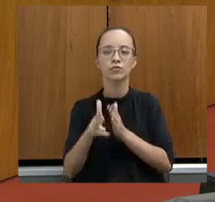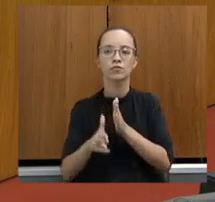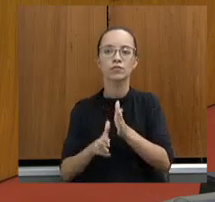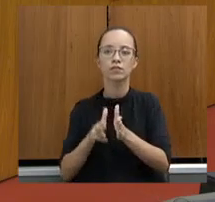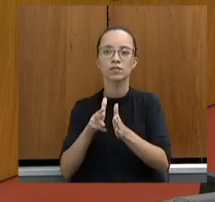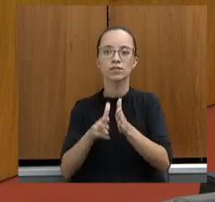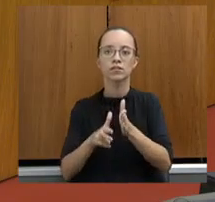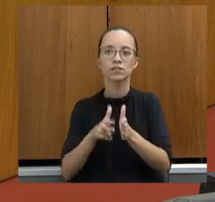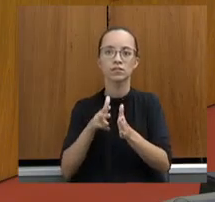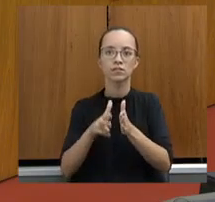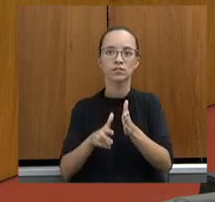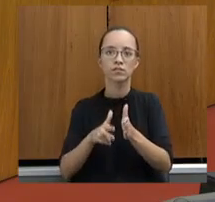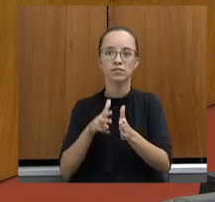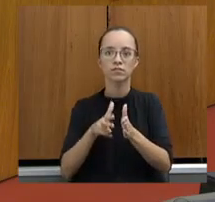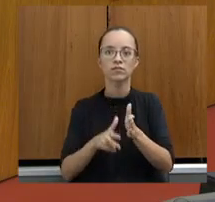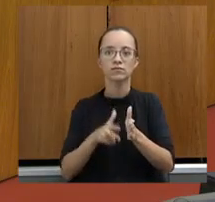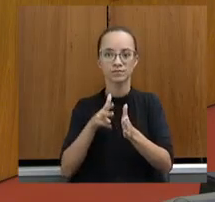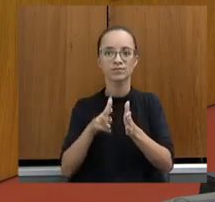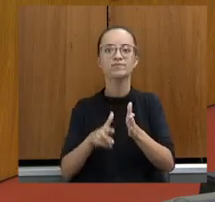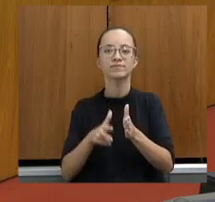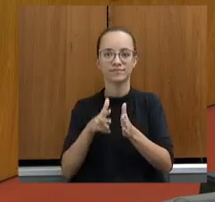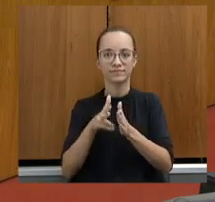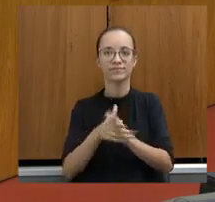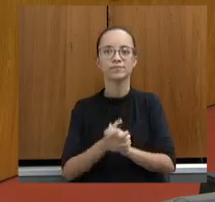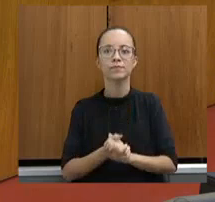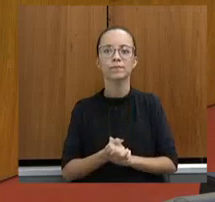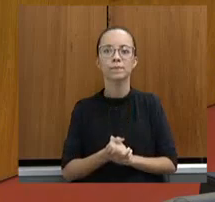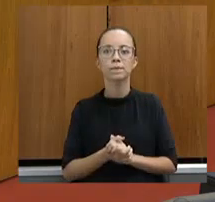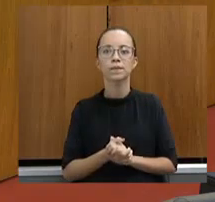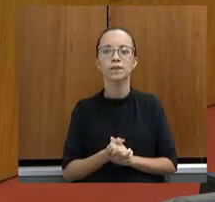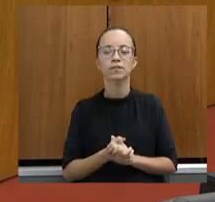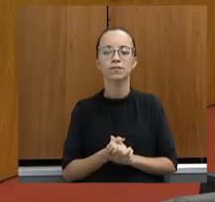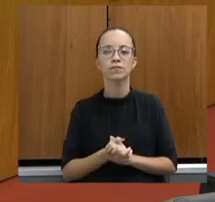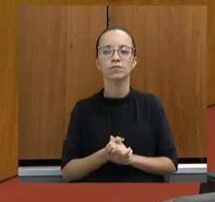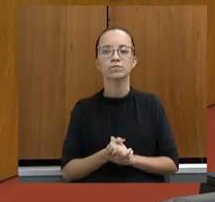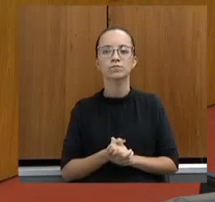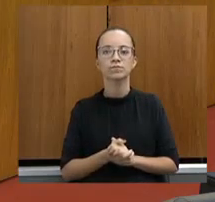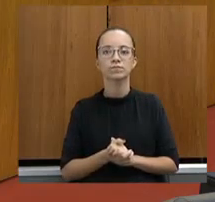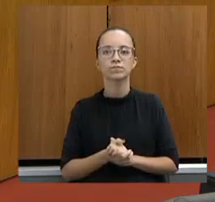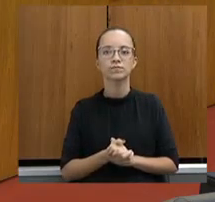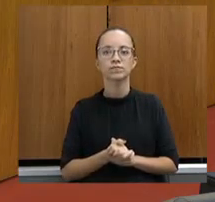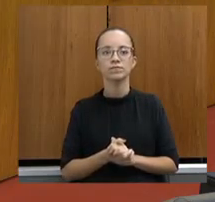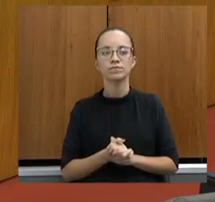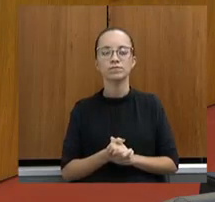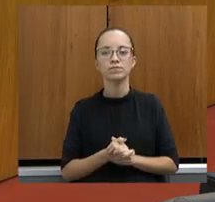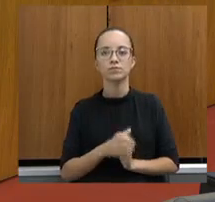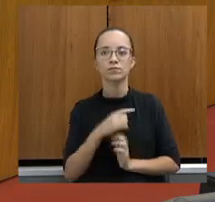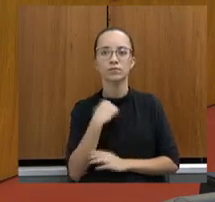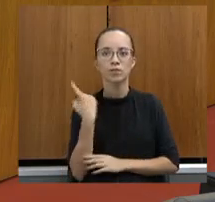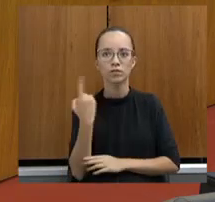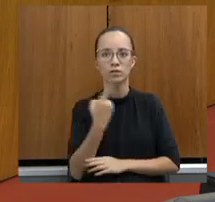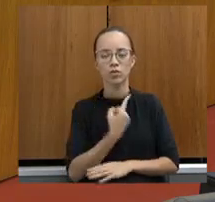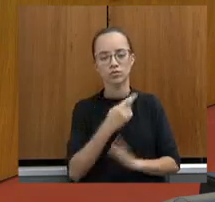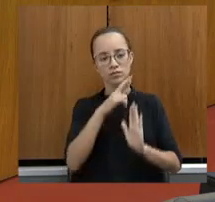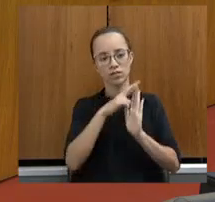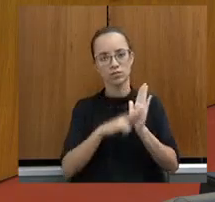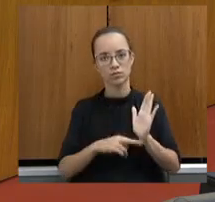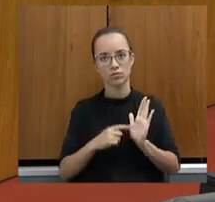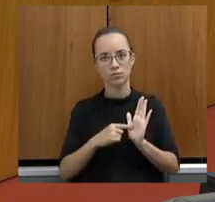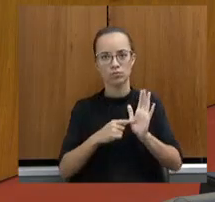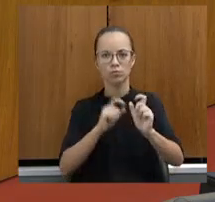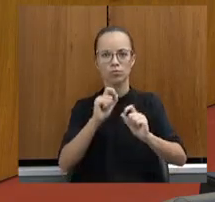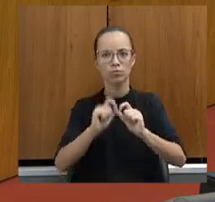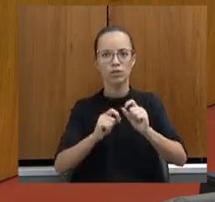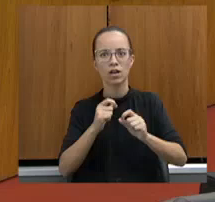entreguei a locomotiva não é e o nosso o nosso relatório demonstra